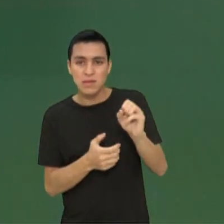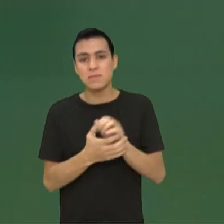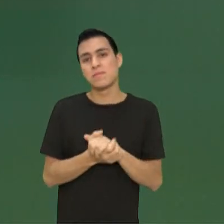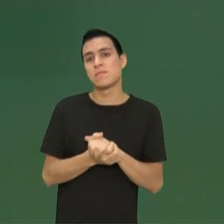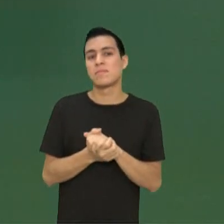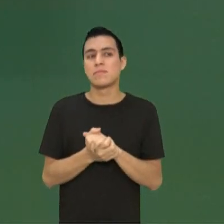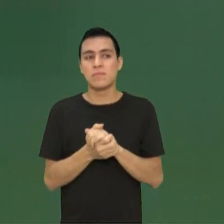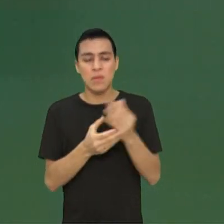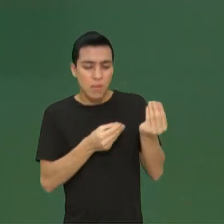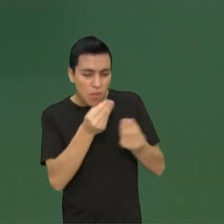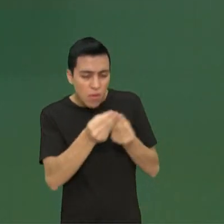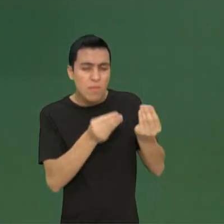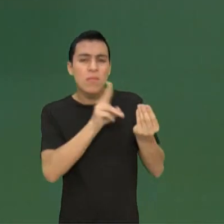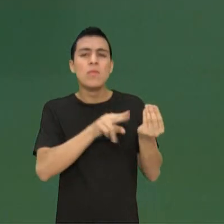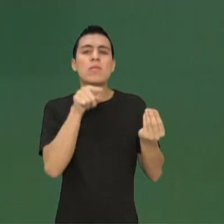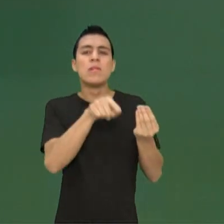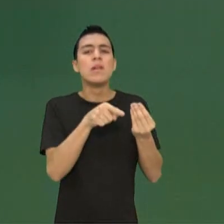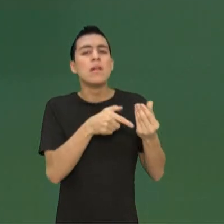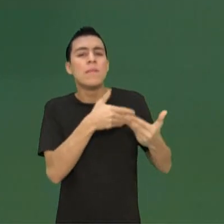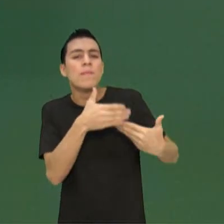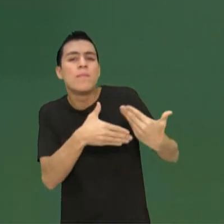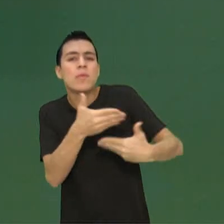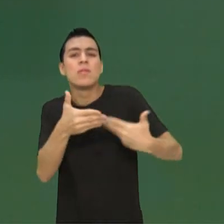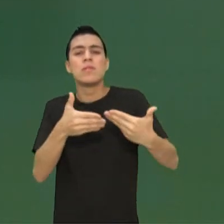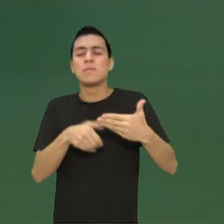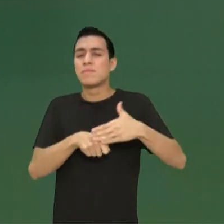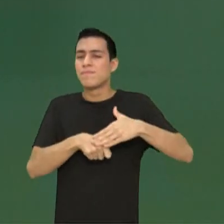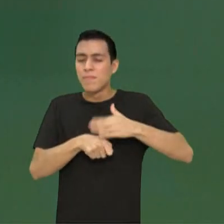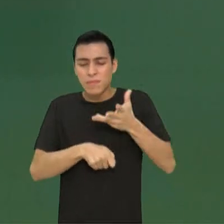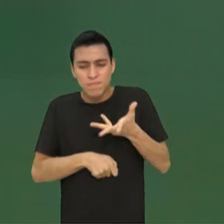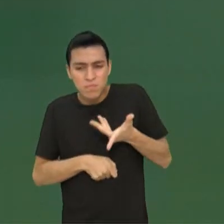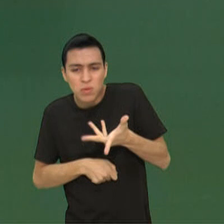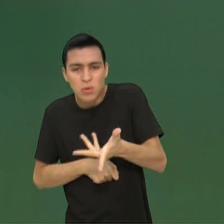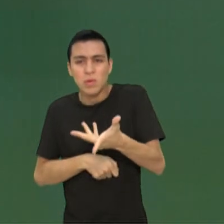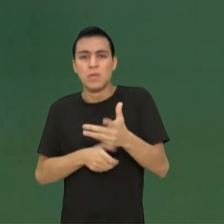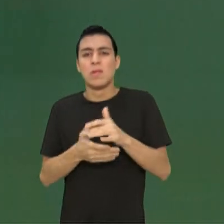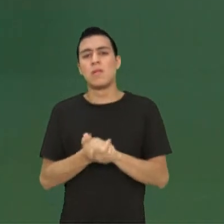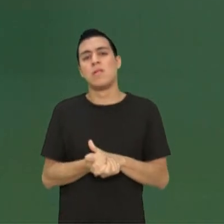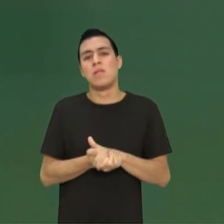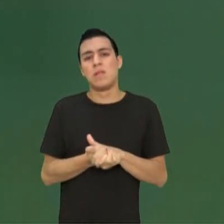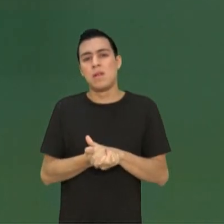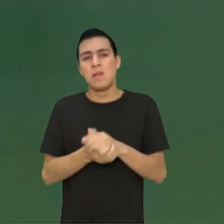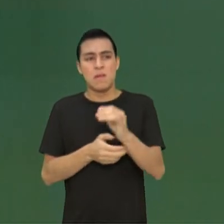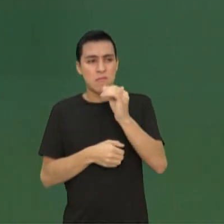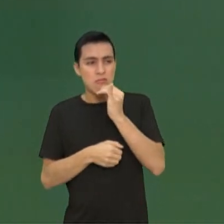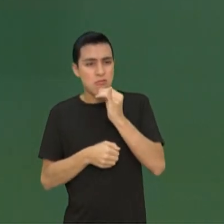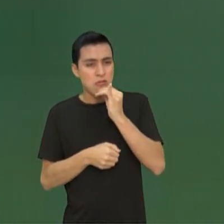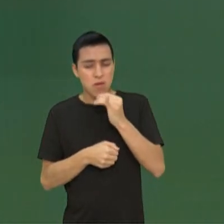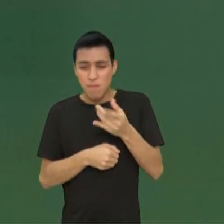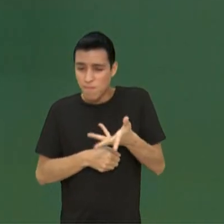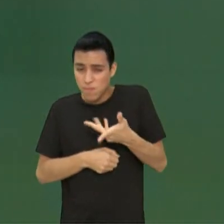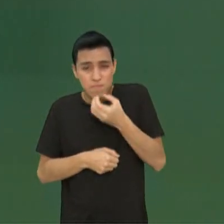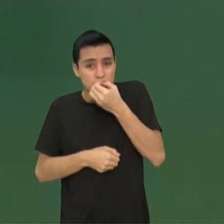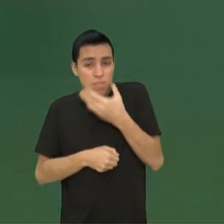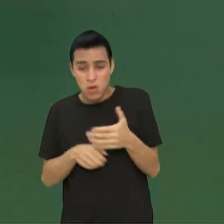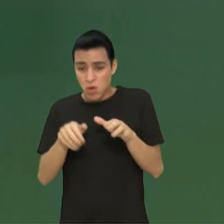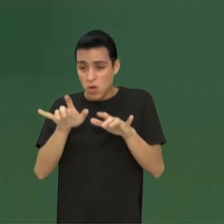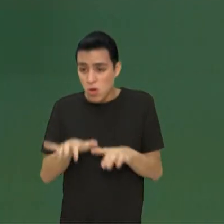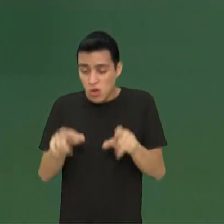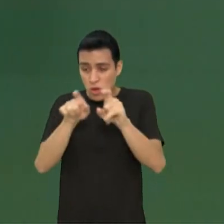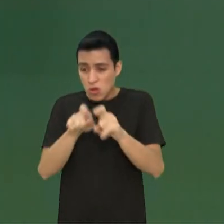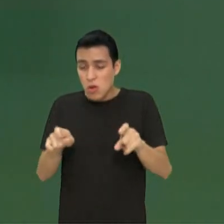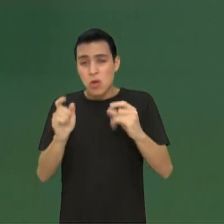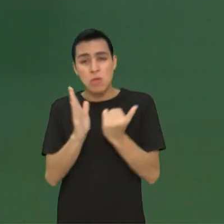Semicondutores. Aplicados na produção de processadores de alta performance. Então, um processador muito bom de um notebook de